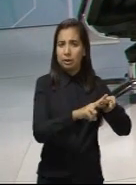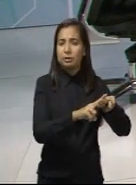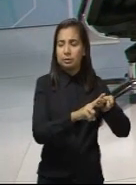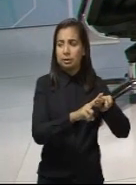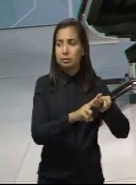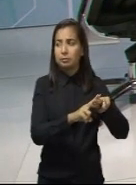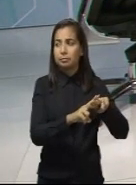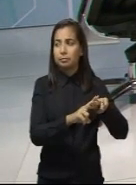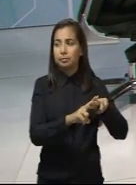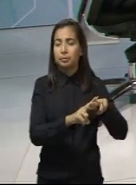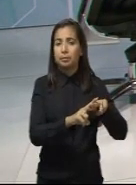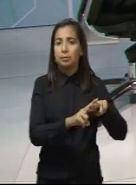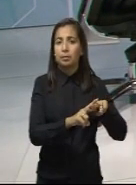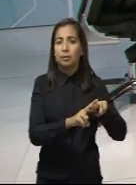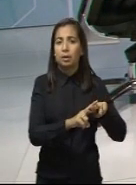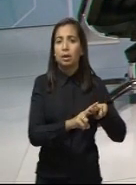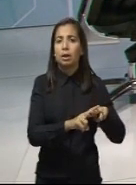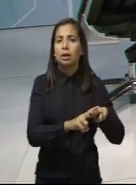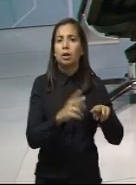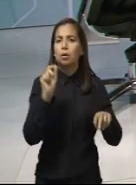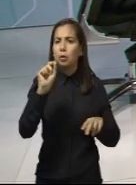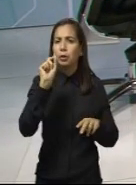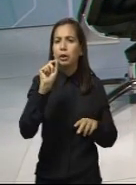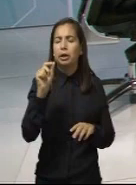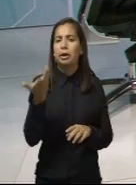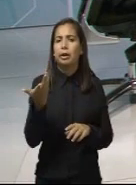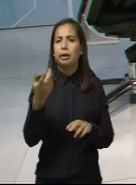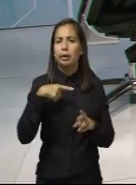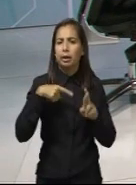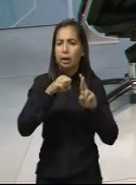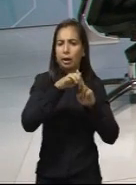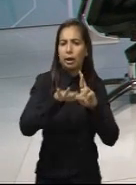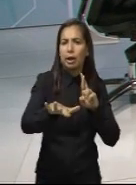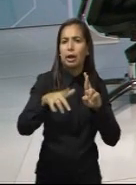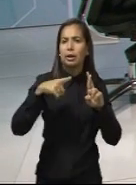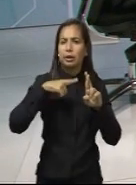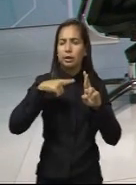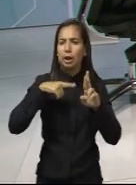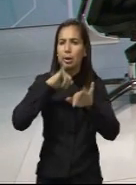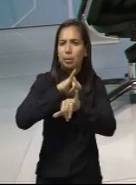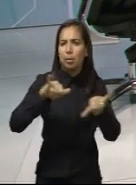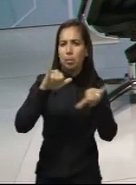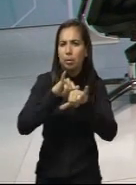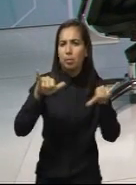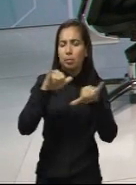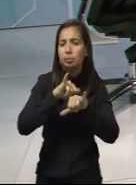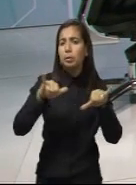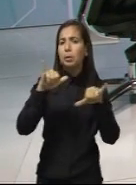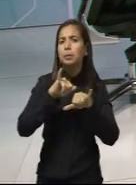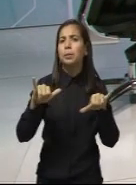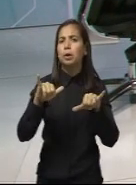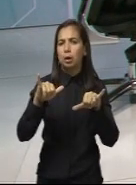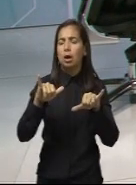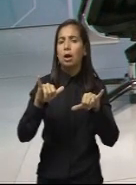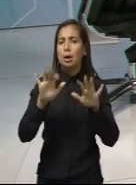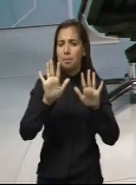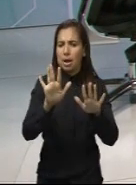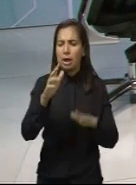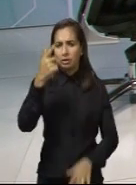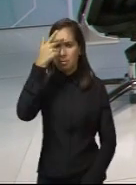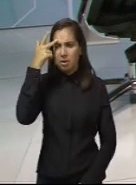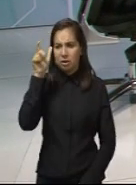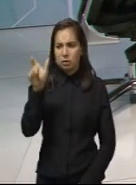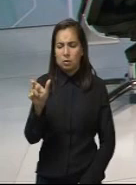julgado. Quer dizer, a mídia escandaliza, o doutor Paulo colocou isso, acusado disso, daquilo, e o cara vai